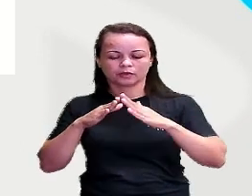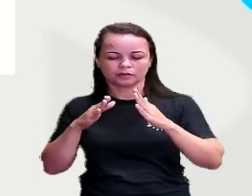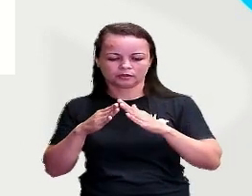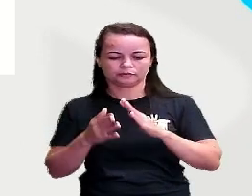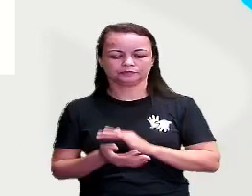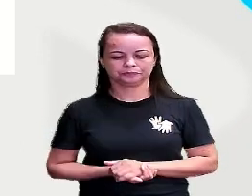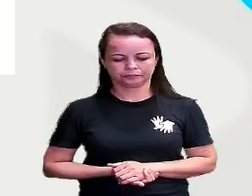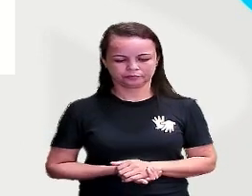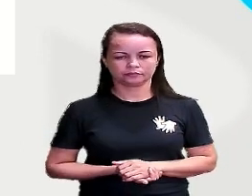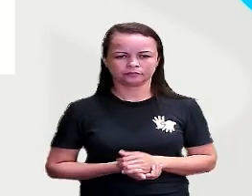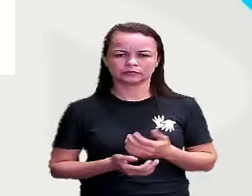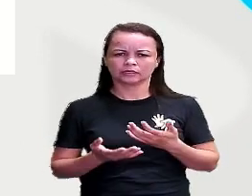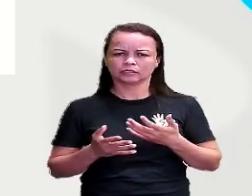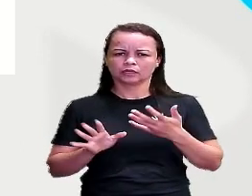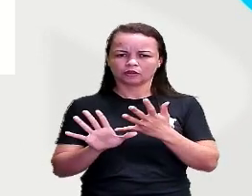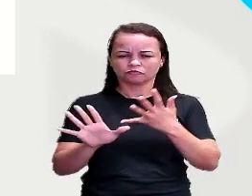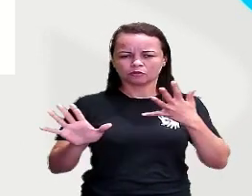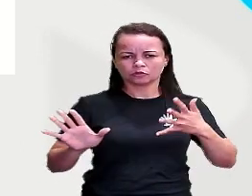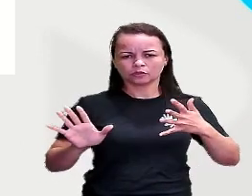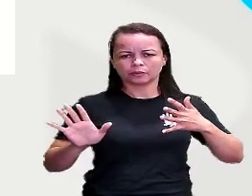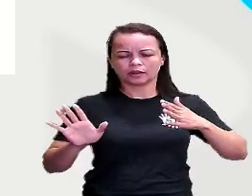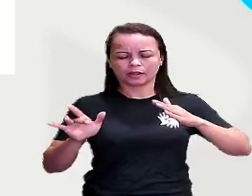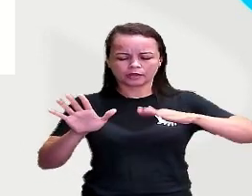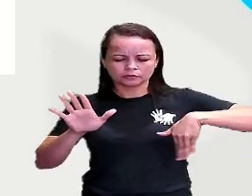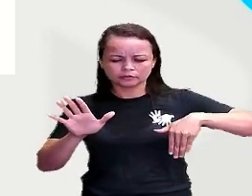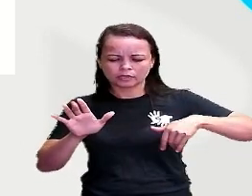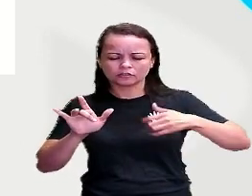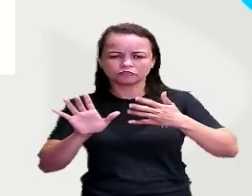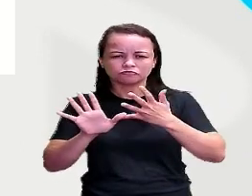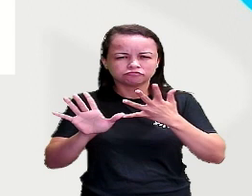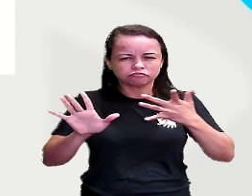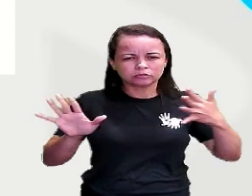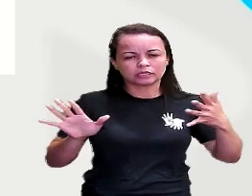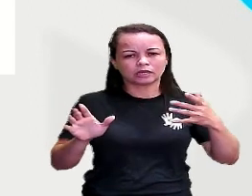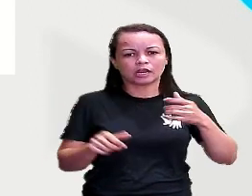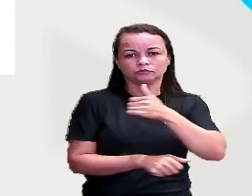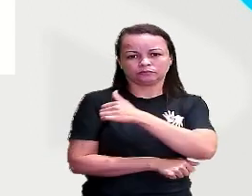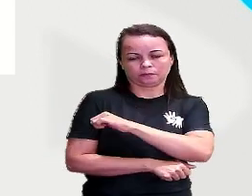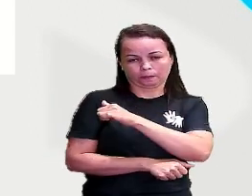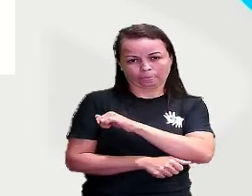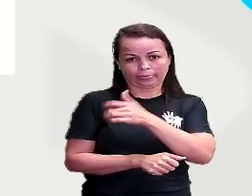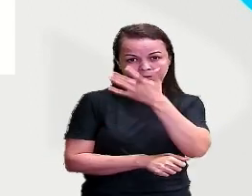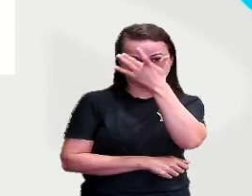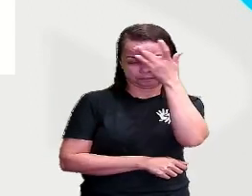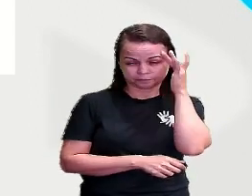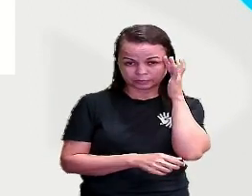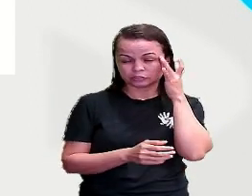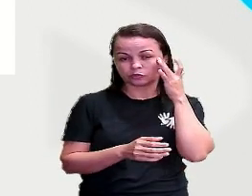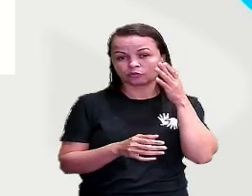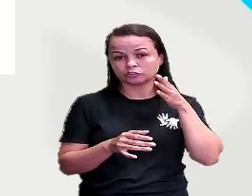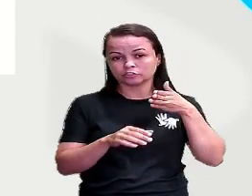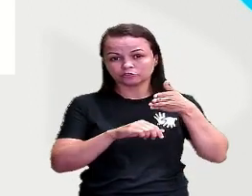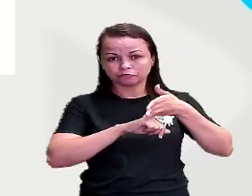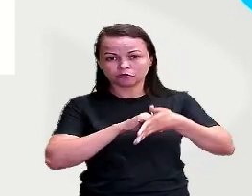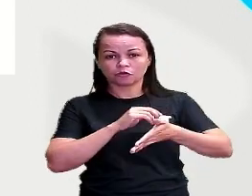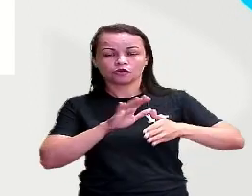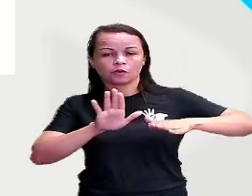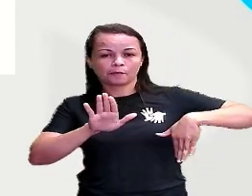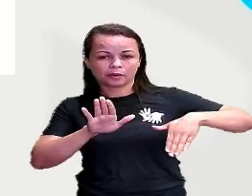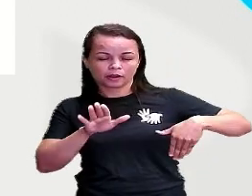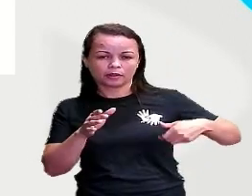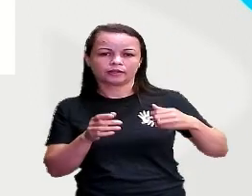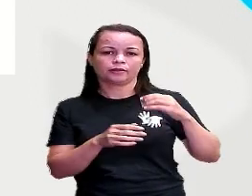Banhistas enfrentam longas filas na volta da praia para casa. Rio. Os cariocas que foram às praias de